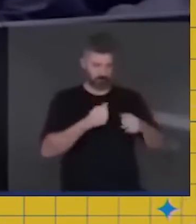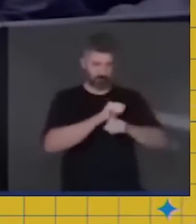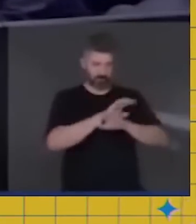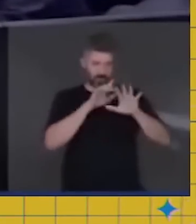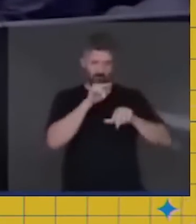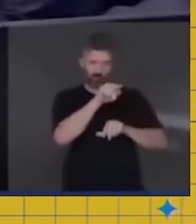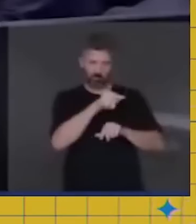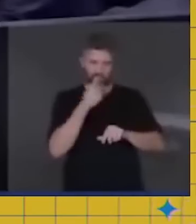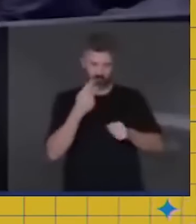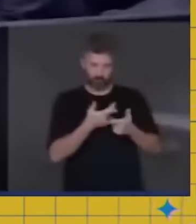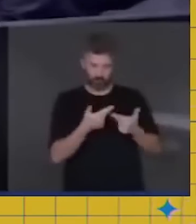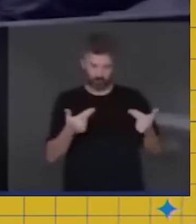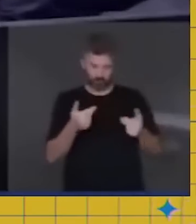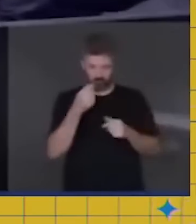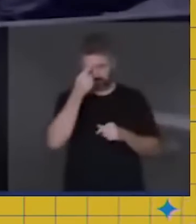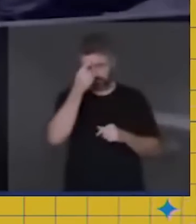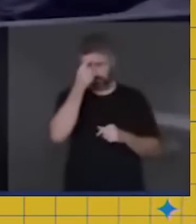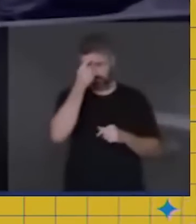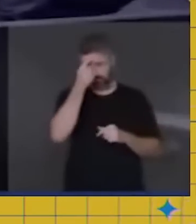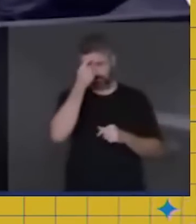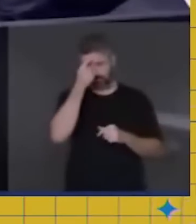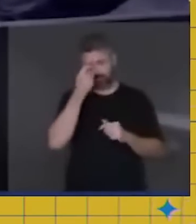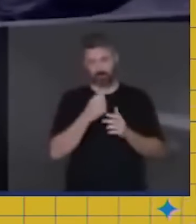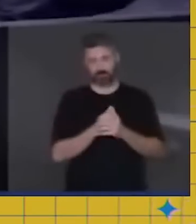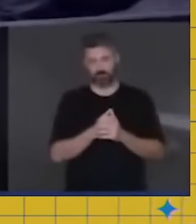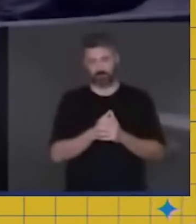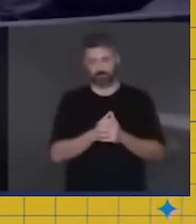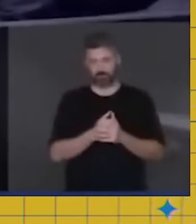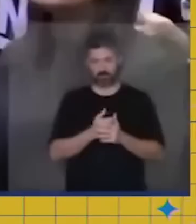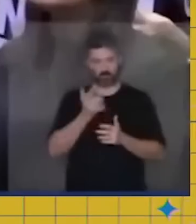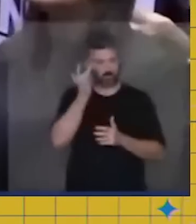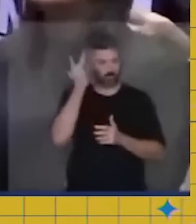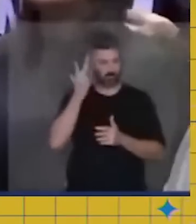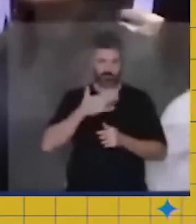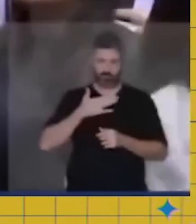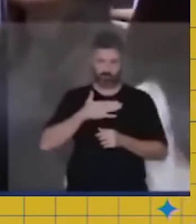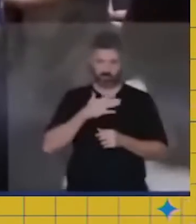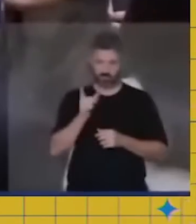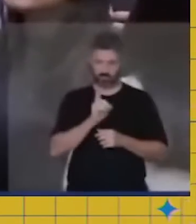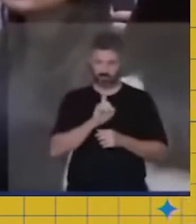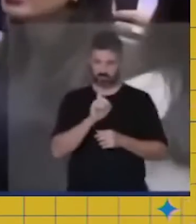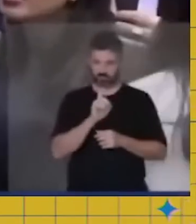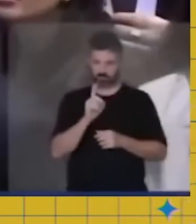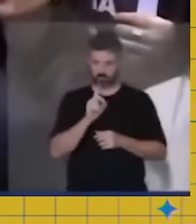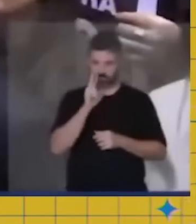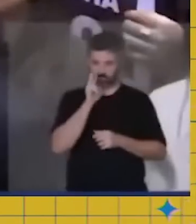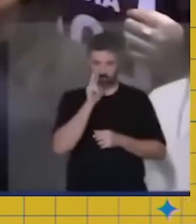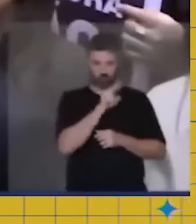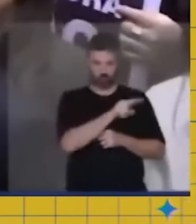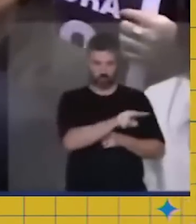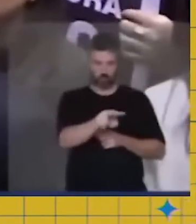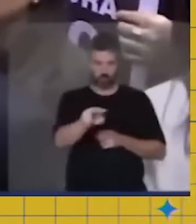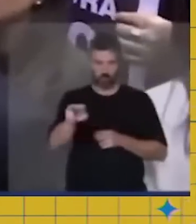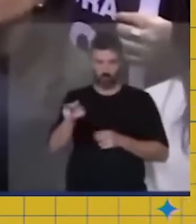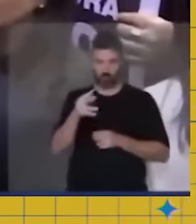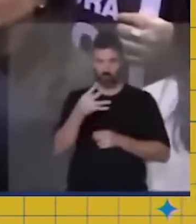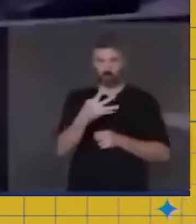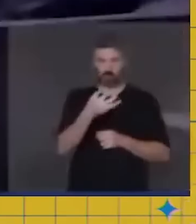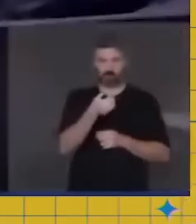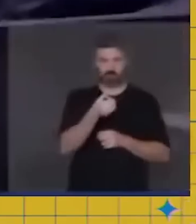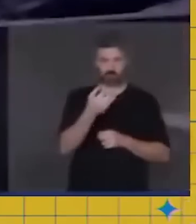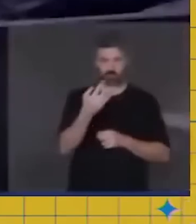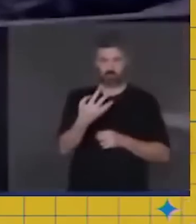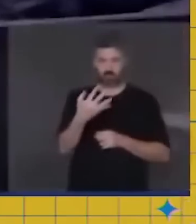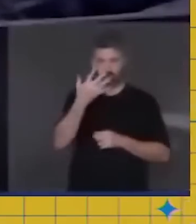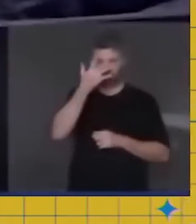fala não é fácil para mim olhando para os 464 eleitores